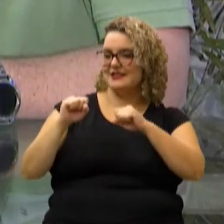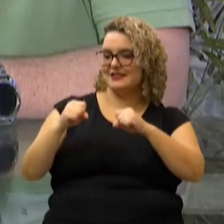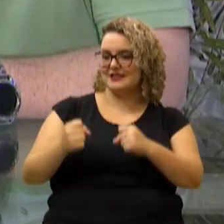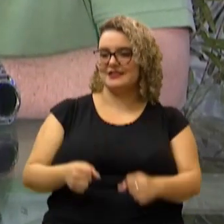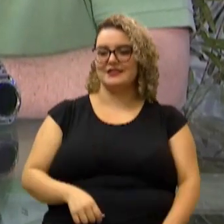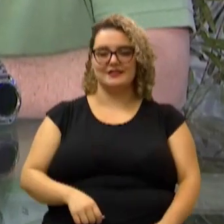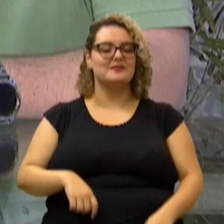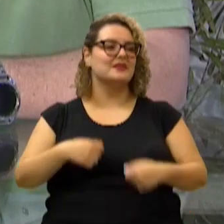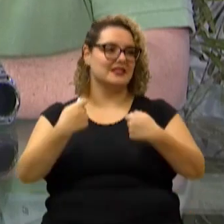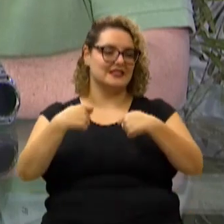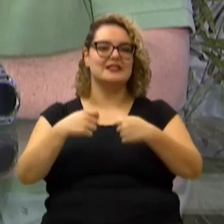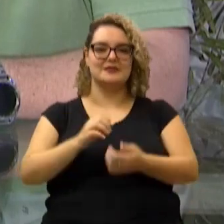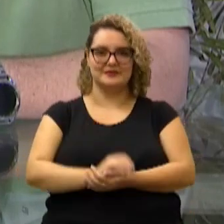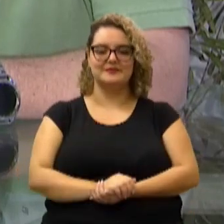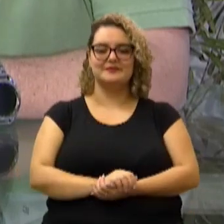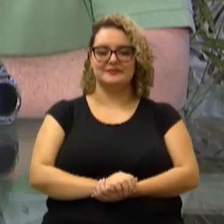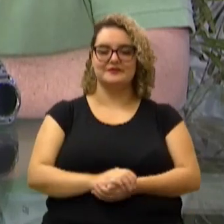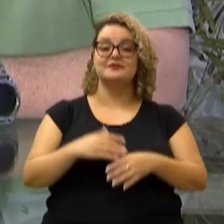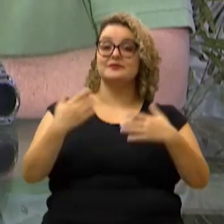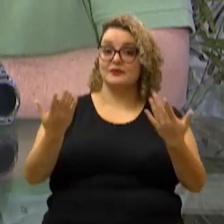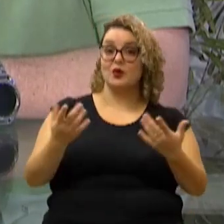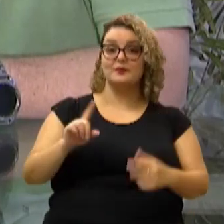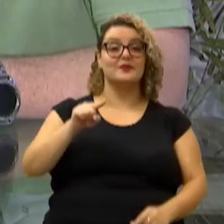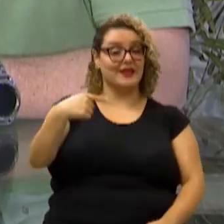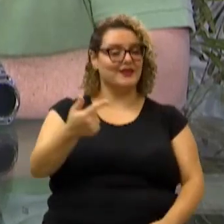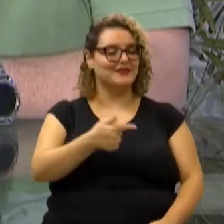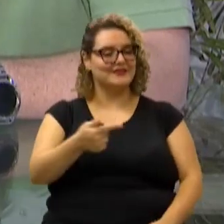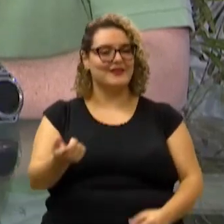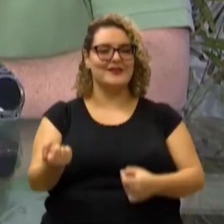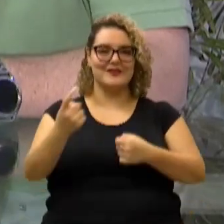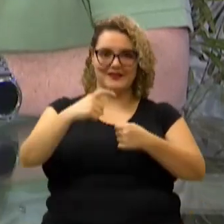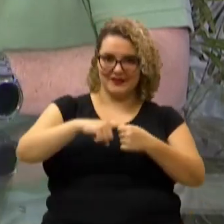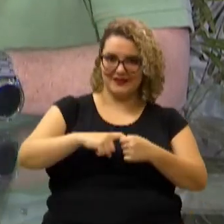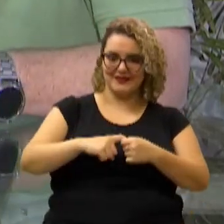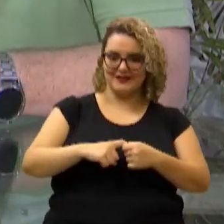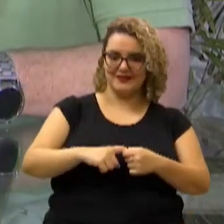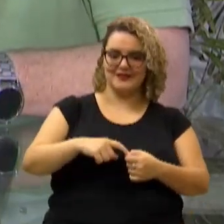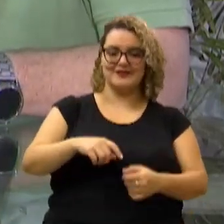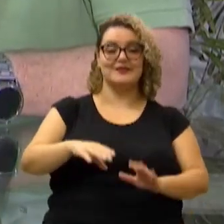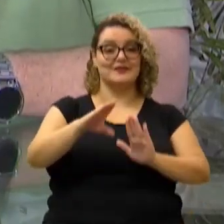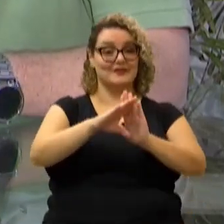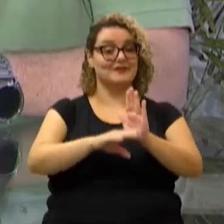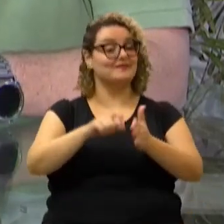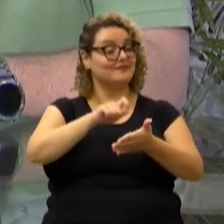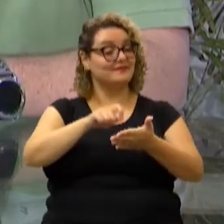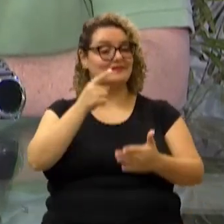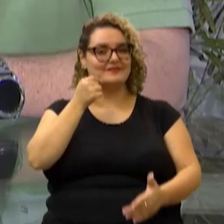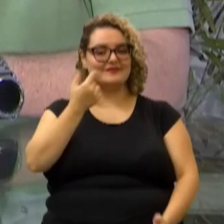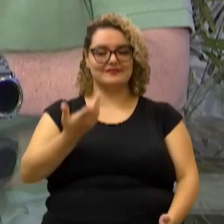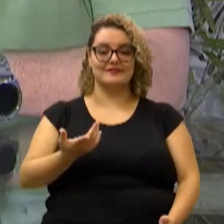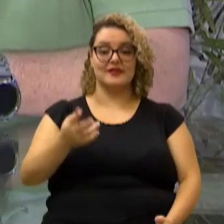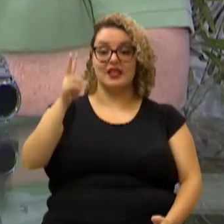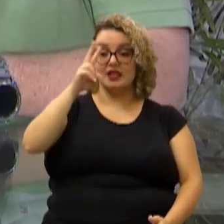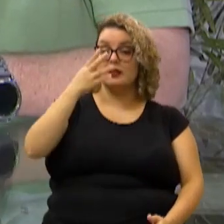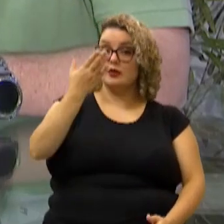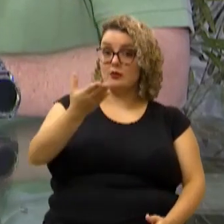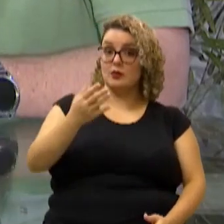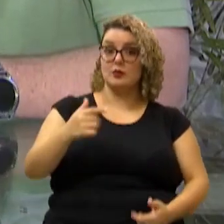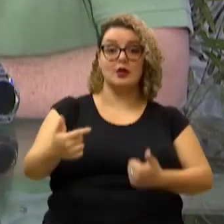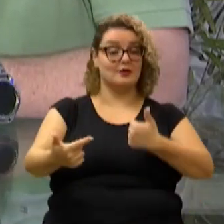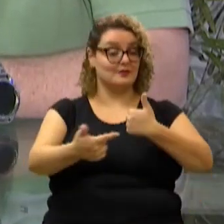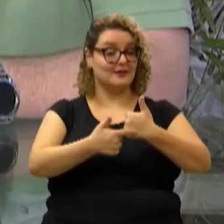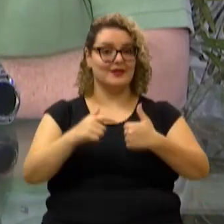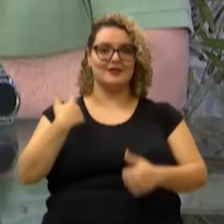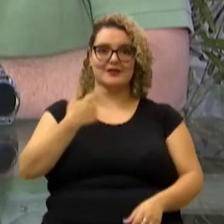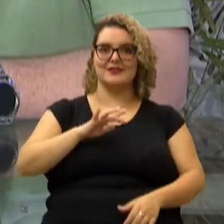é fundamental né é necessário precisa e na próxima semana a gente volta com mais um quadro na ponta do lápis lembrando